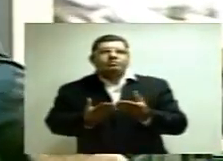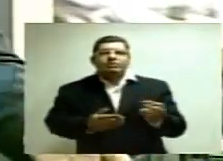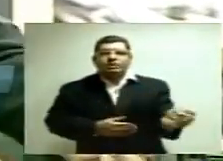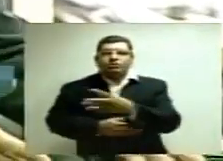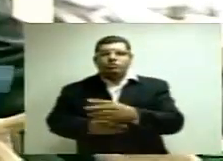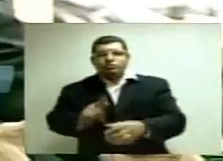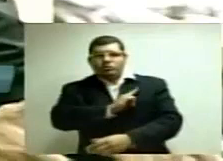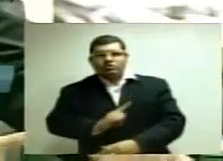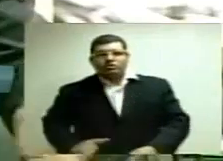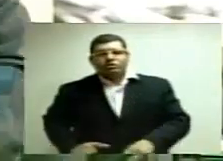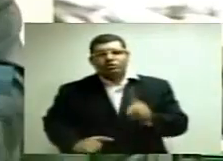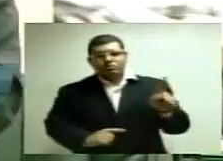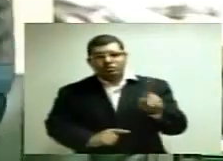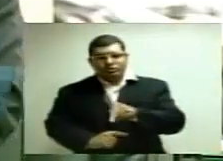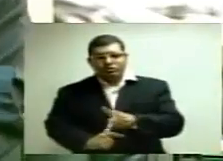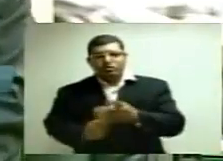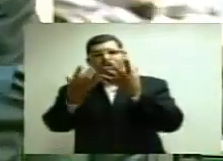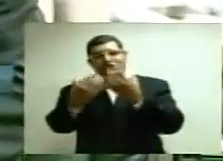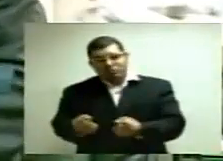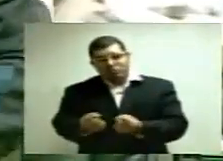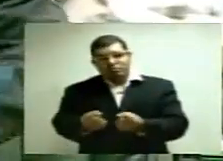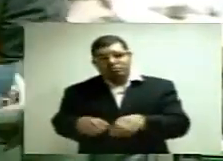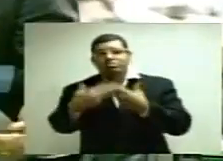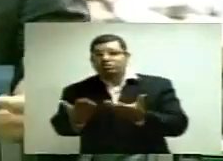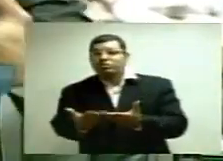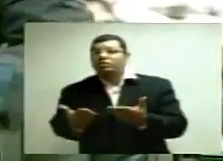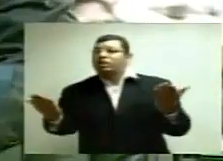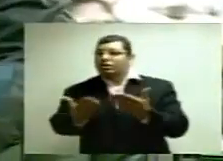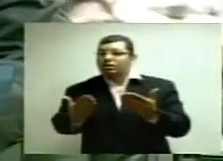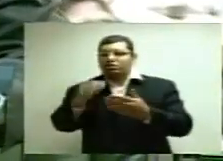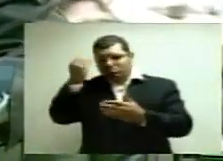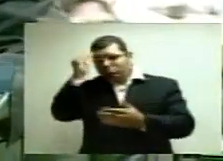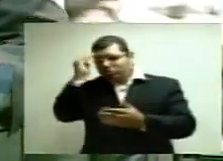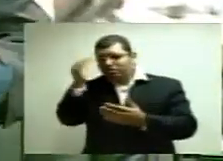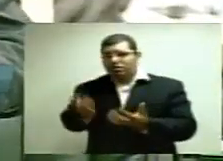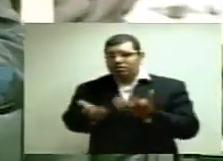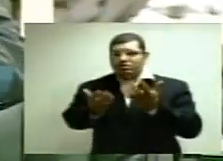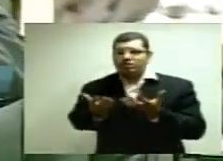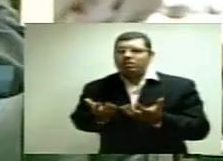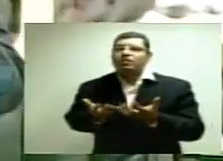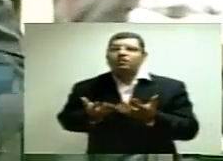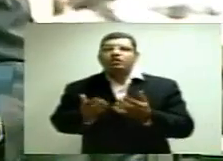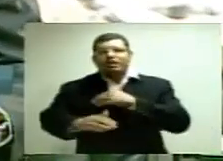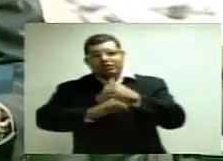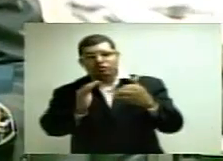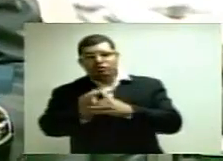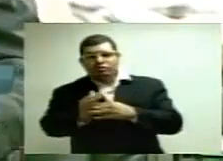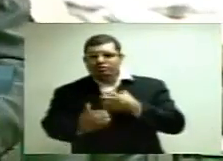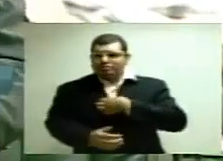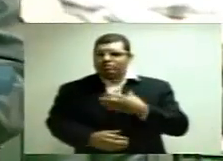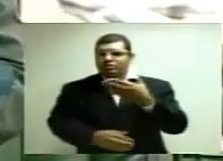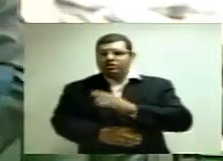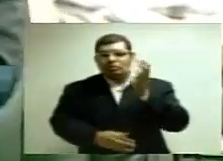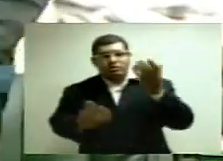novo governador do estado, o professor Zé Melo, que era o vice, assume. Não é razoável entender que toda essa insatisfação